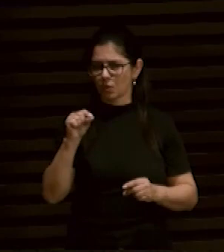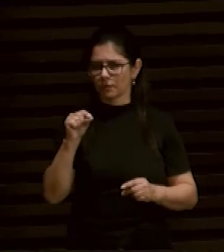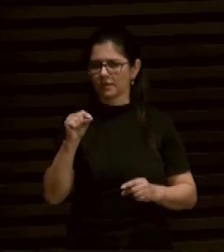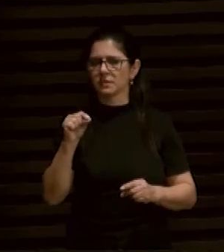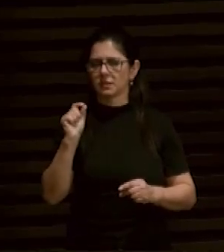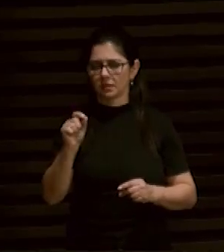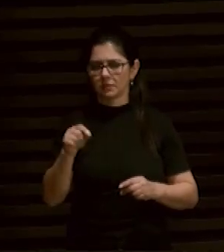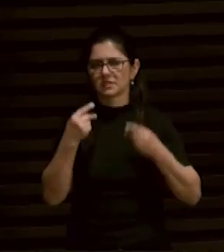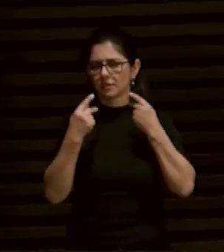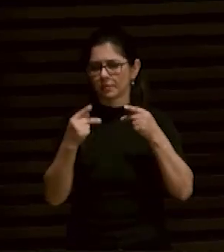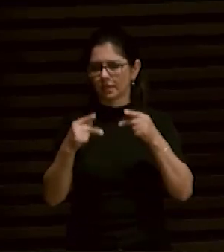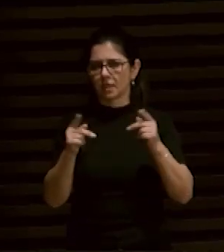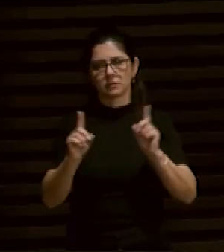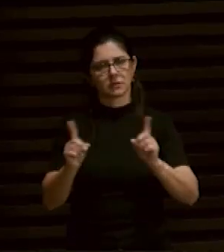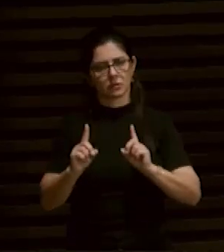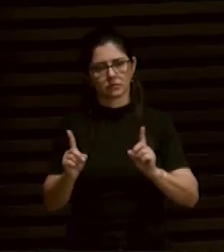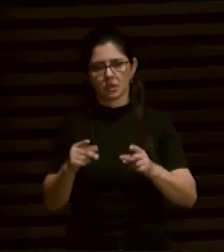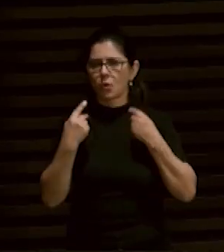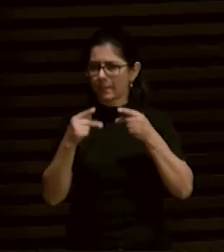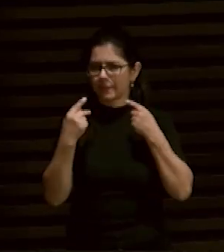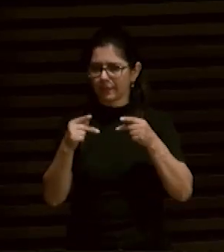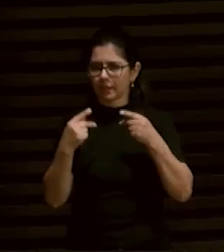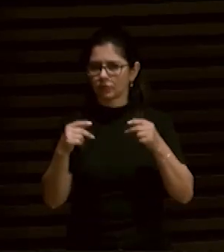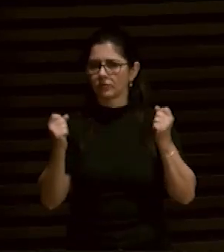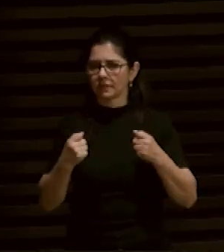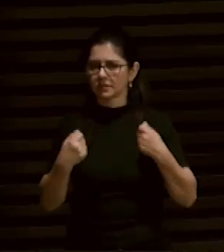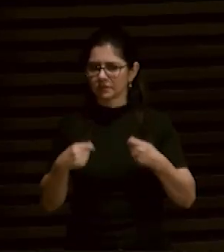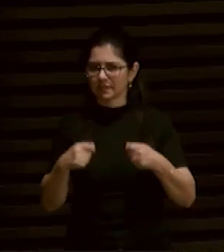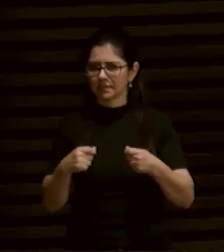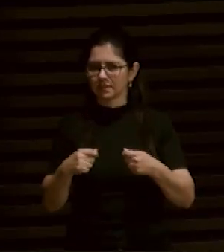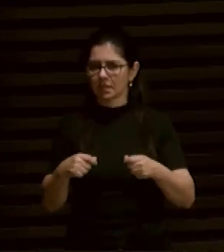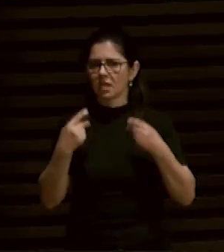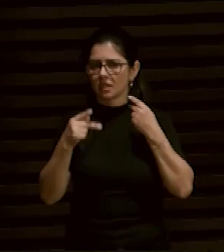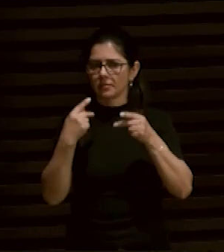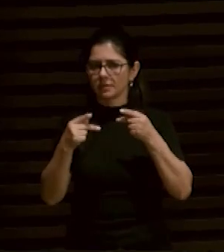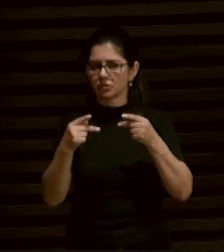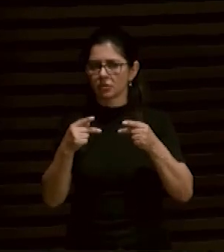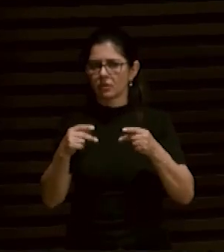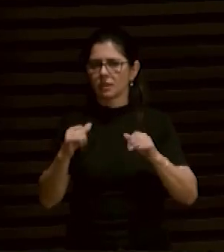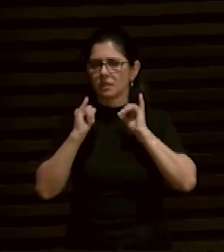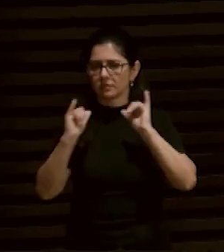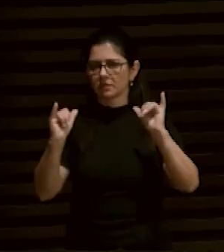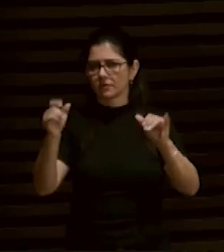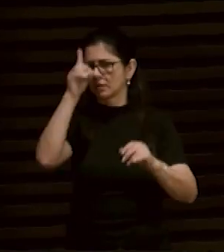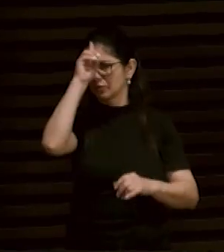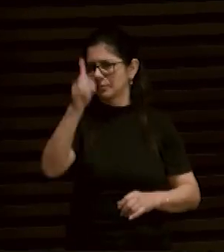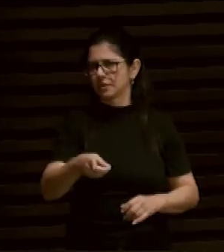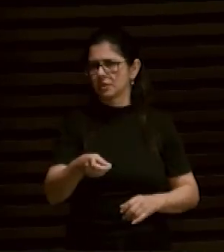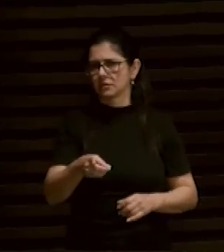escutam. Não. O pregador tem que falar daquilo que Deus quer que ele fale. E o texto fala aqui,